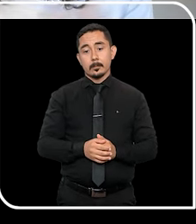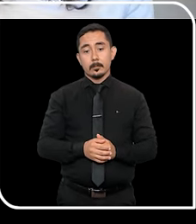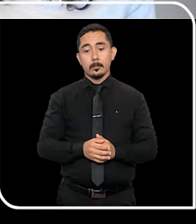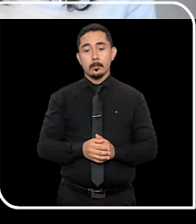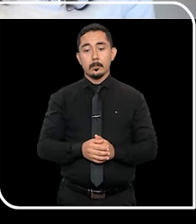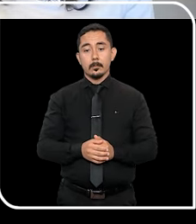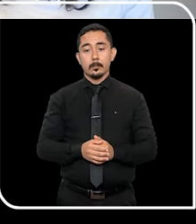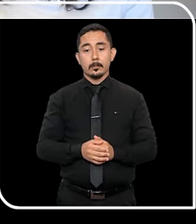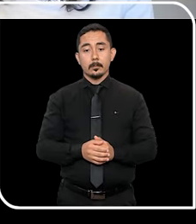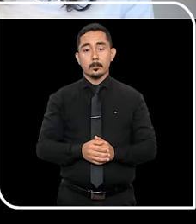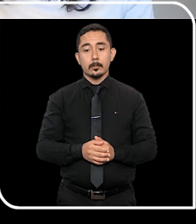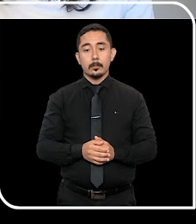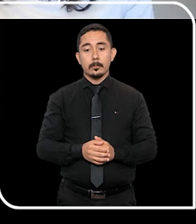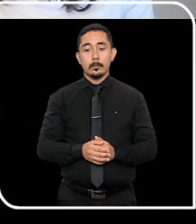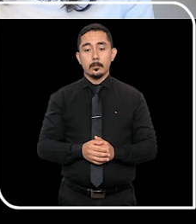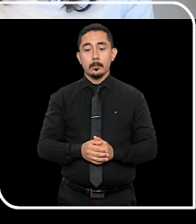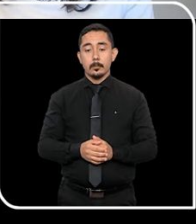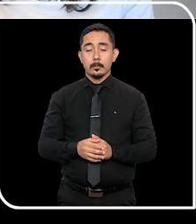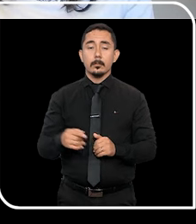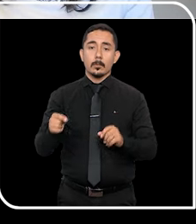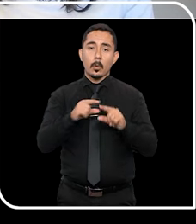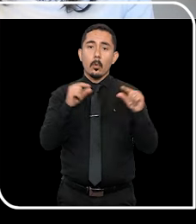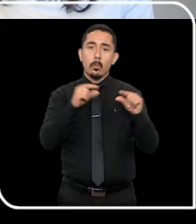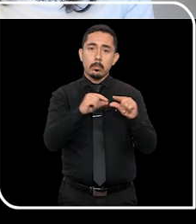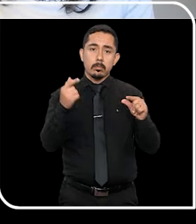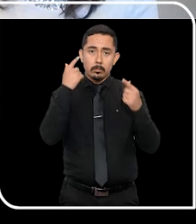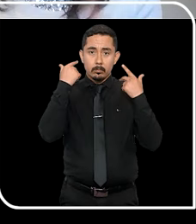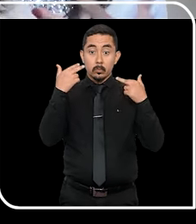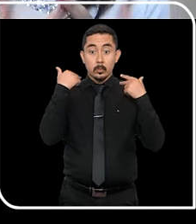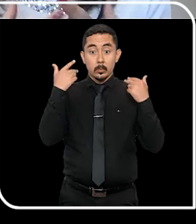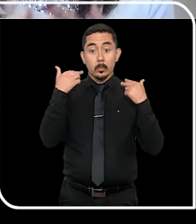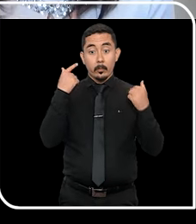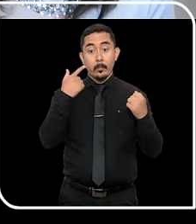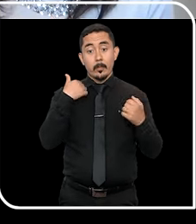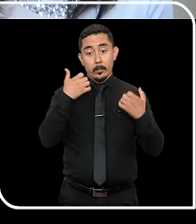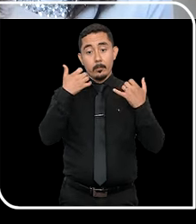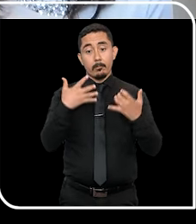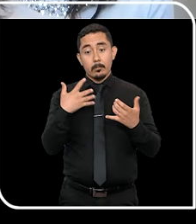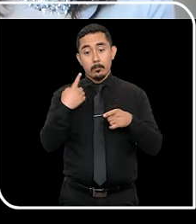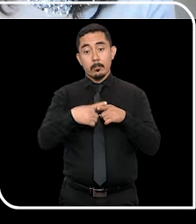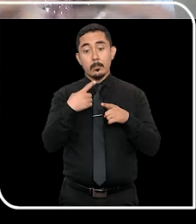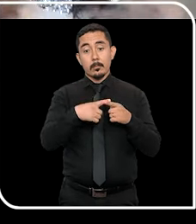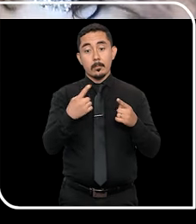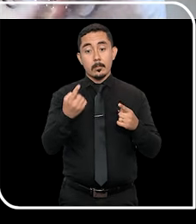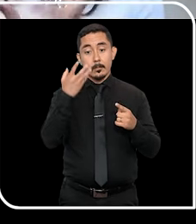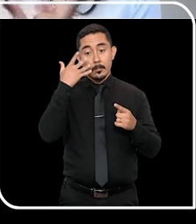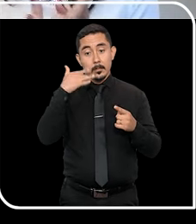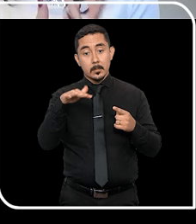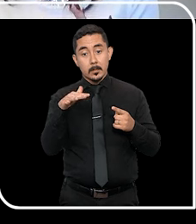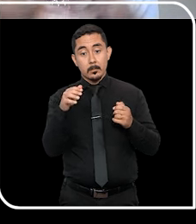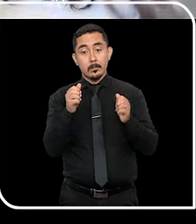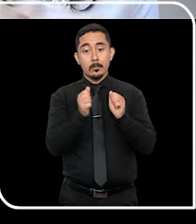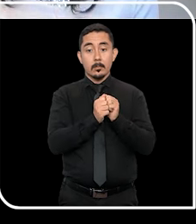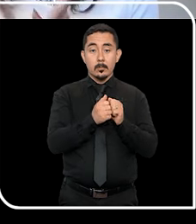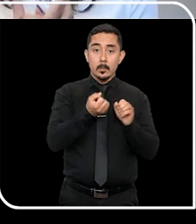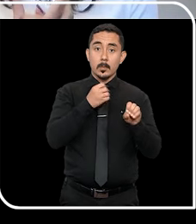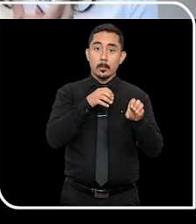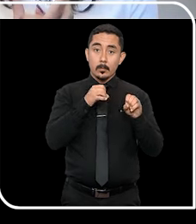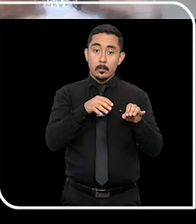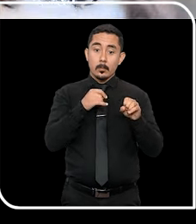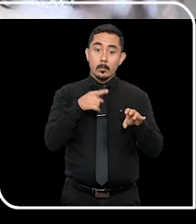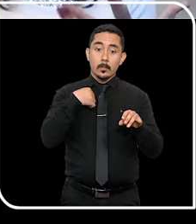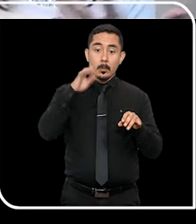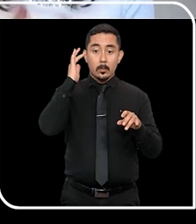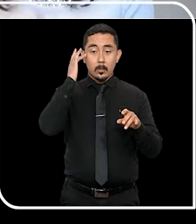e as frases que são muito comuns eu vou falar só um pouquinho porque a gente tá falando um pouquinho de criança e de educação e são frases que são presentes que a gente